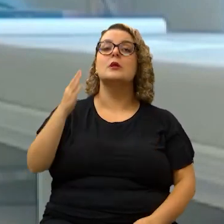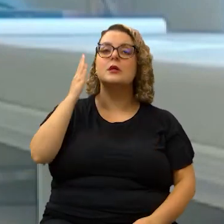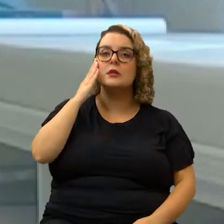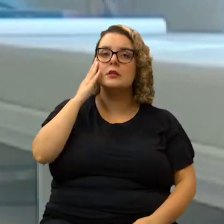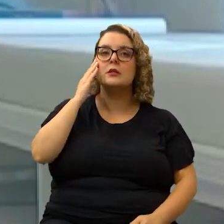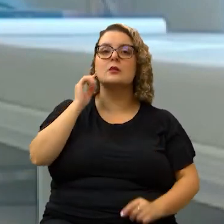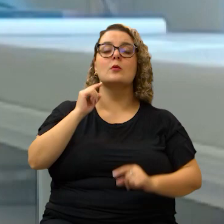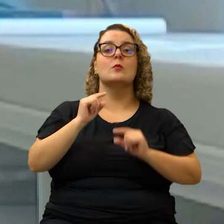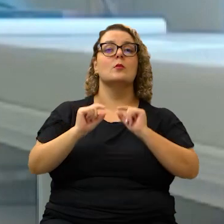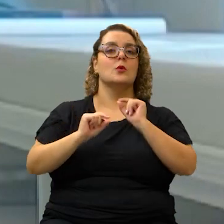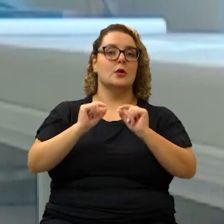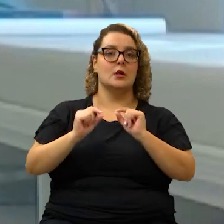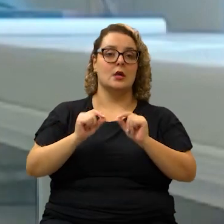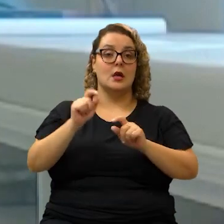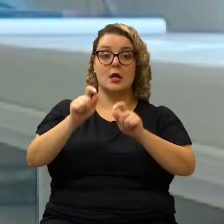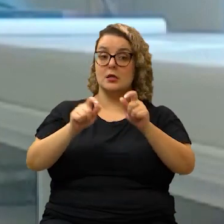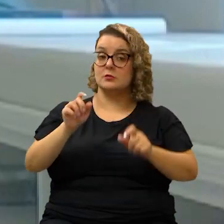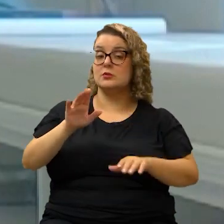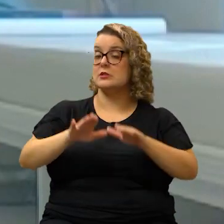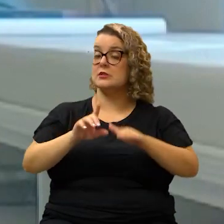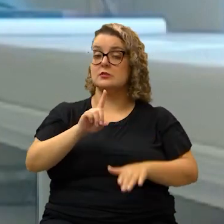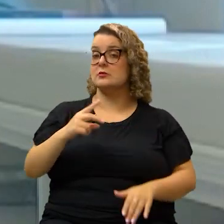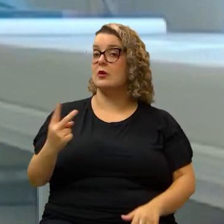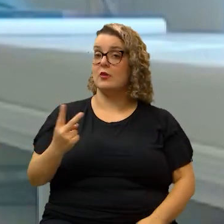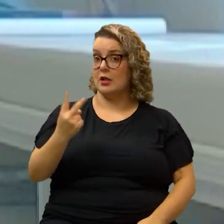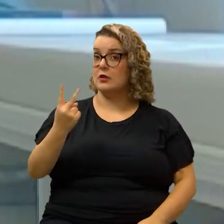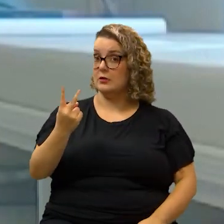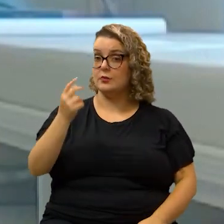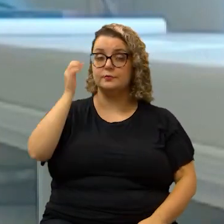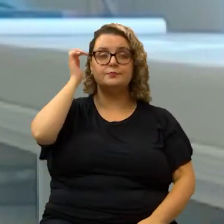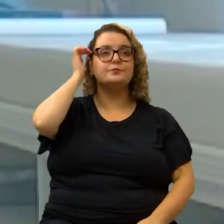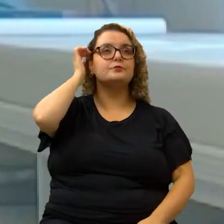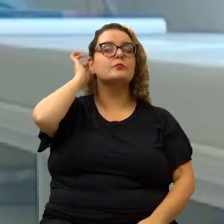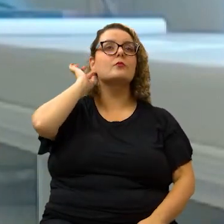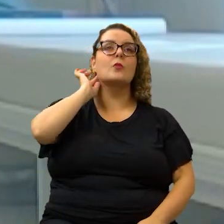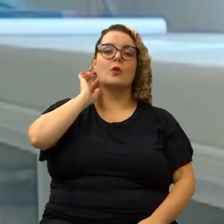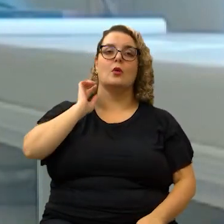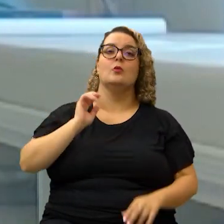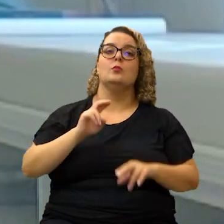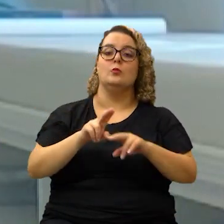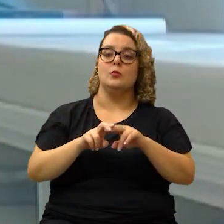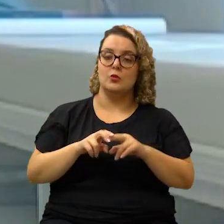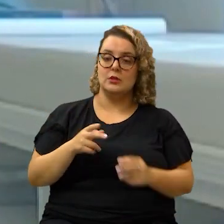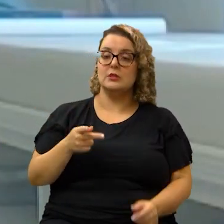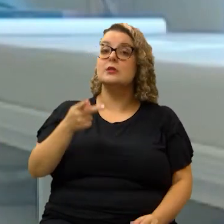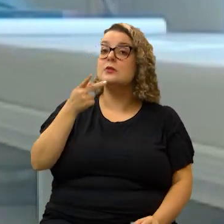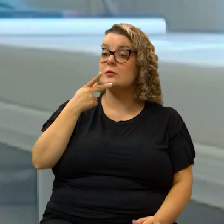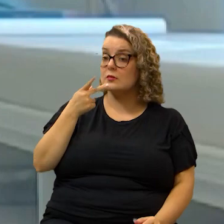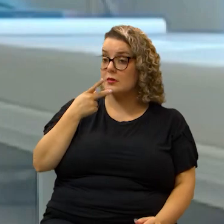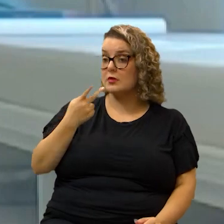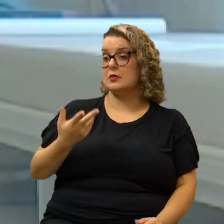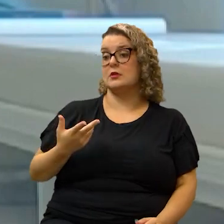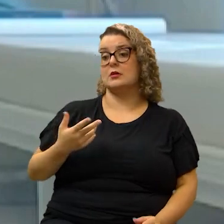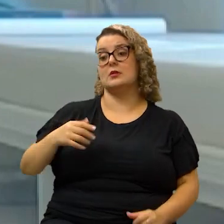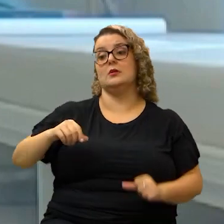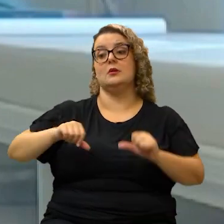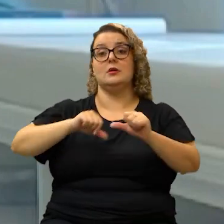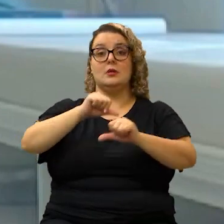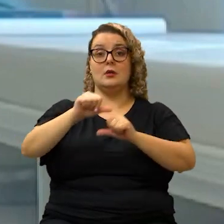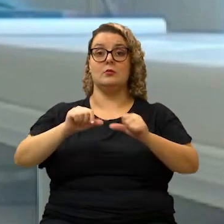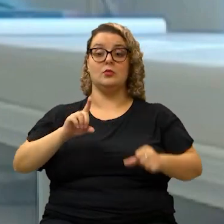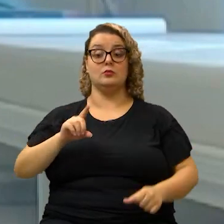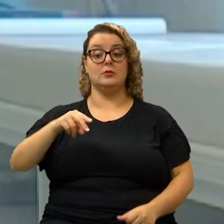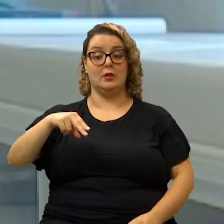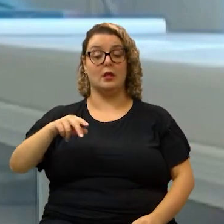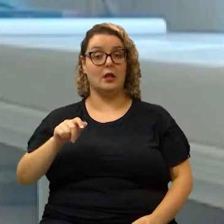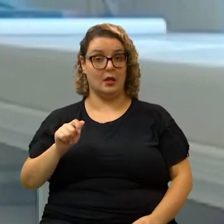pessoas não dão valor. Então, por isso que eu fiz um pouquinho de questão de falar da mudança do DNA, né? Porque é